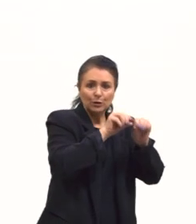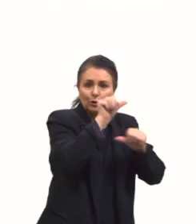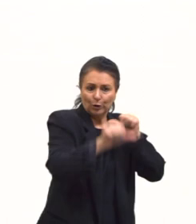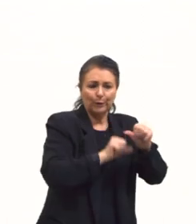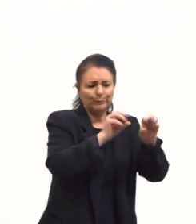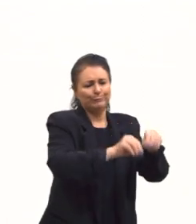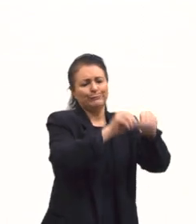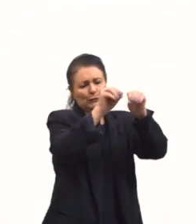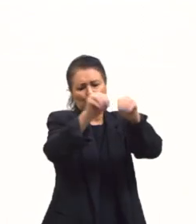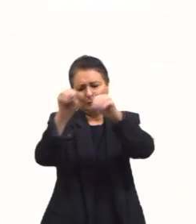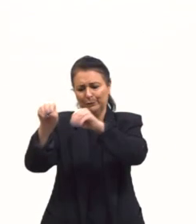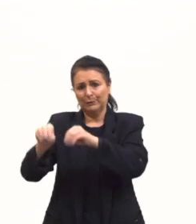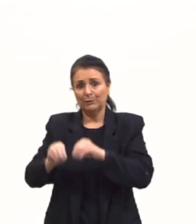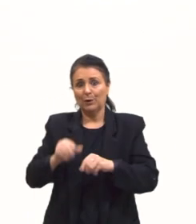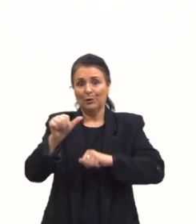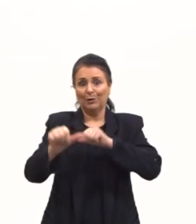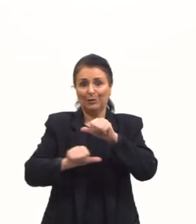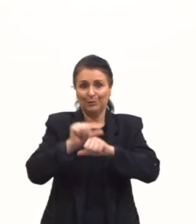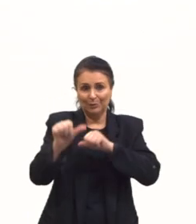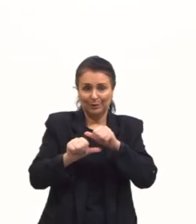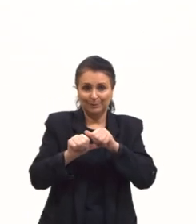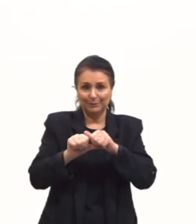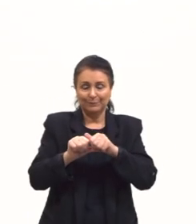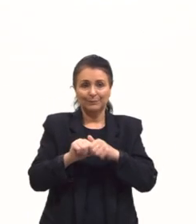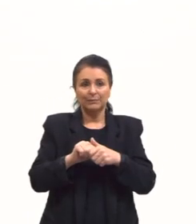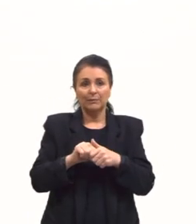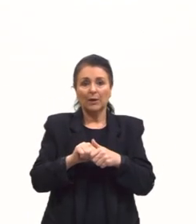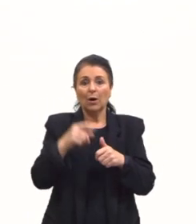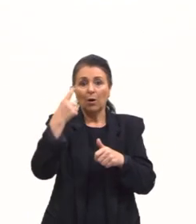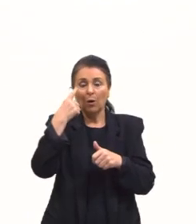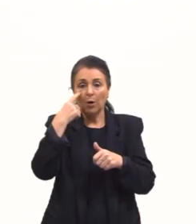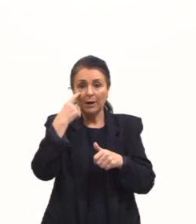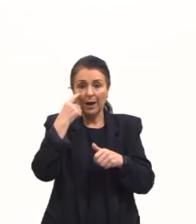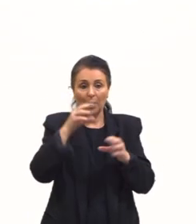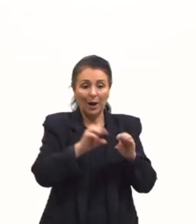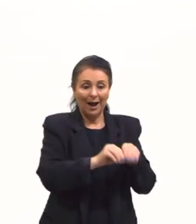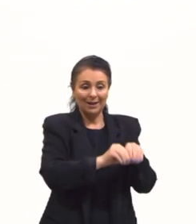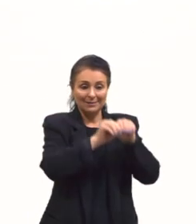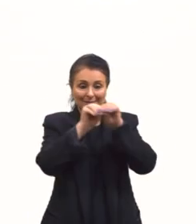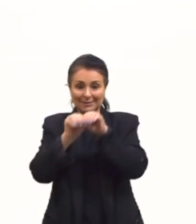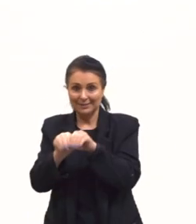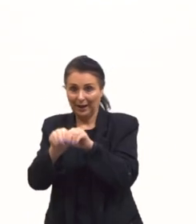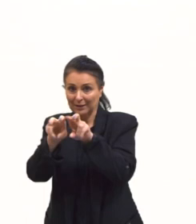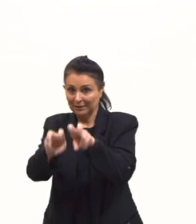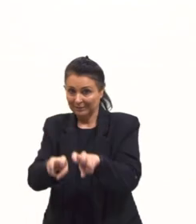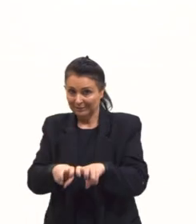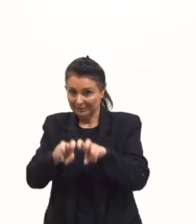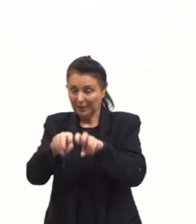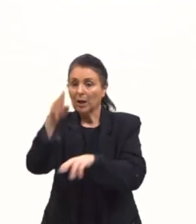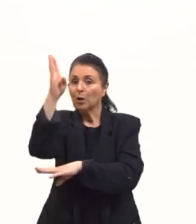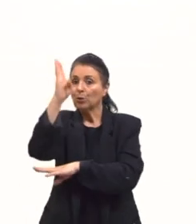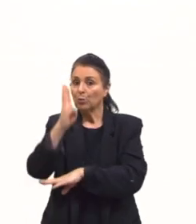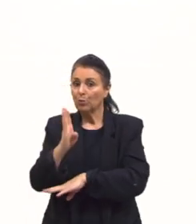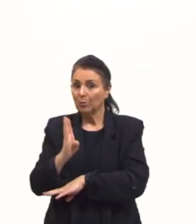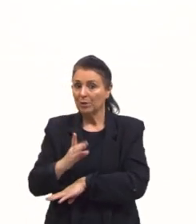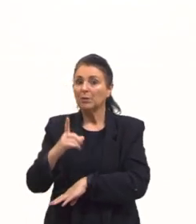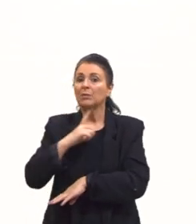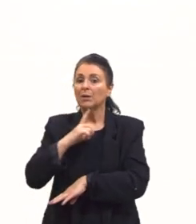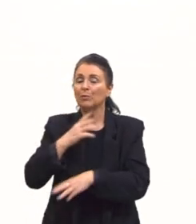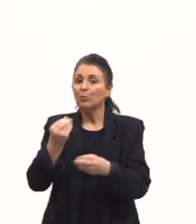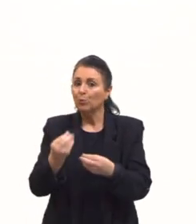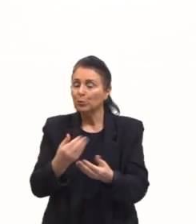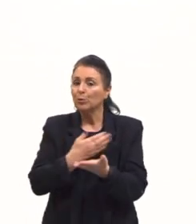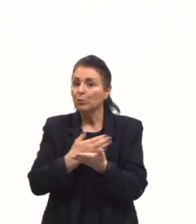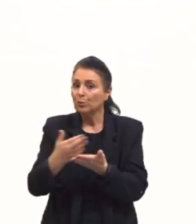tá agora exato vou passar mais um slide olha lá o êxodo rural gurizada no Brasil então foi muito decisivo para essas